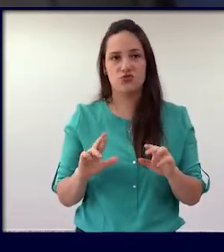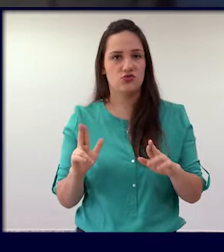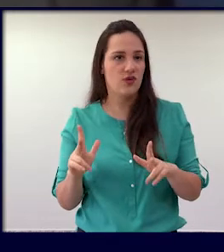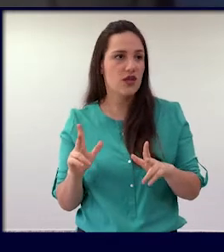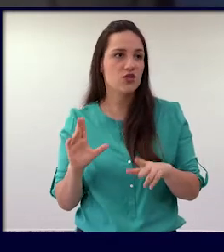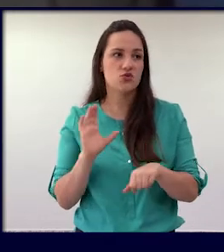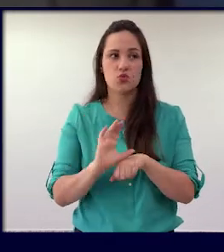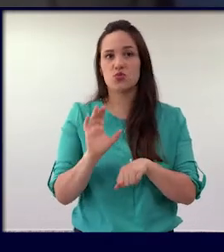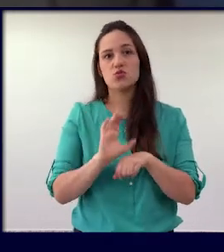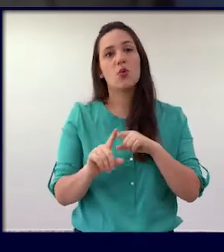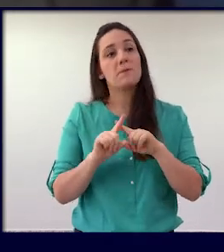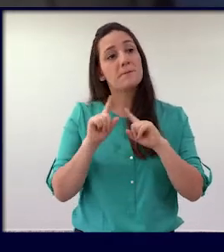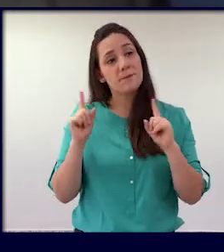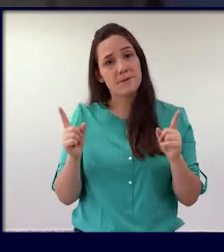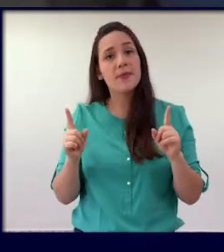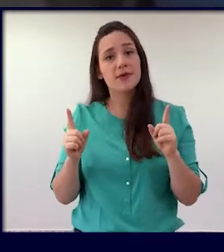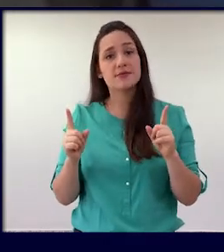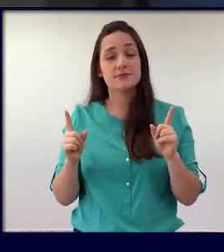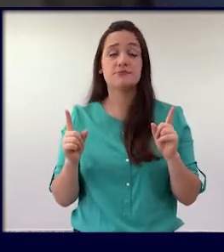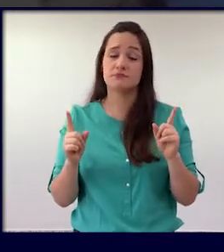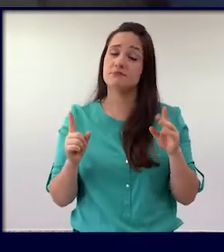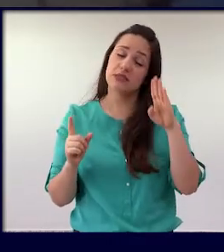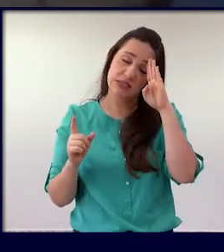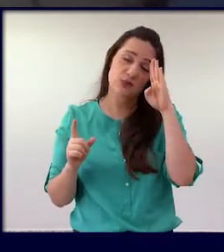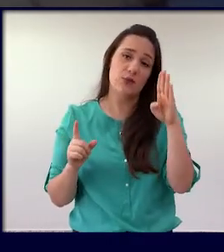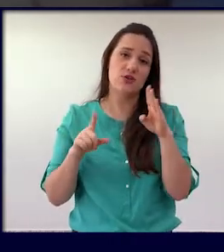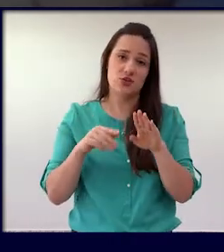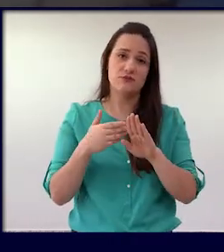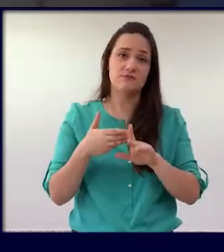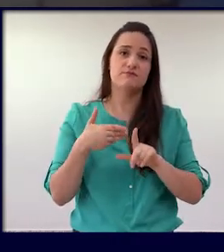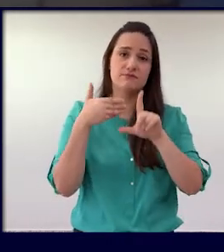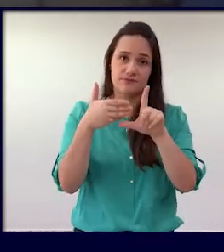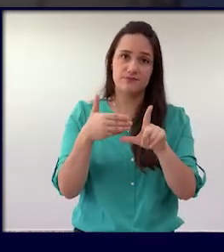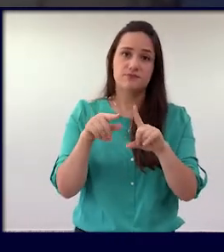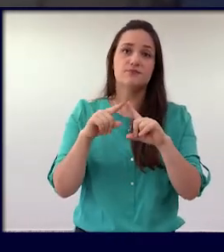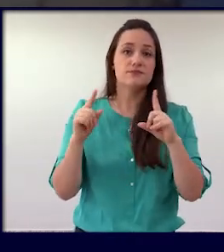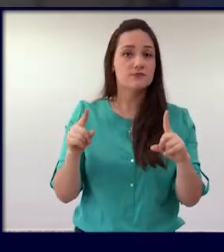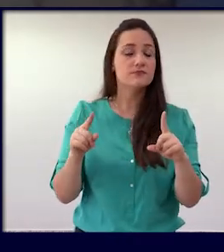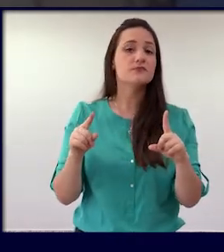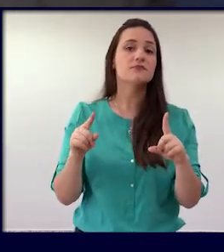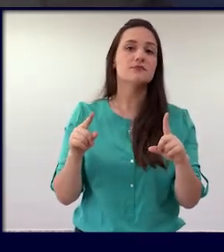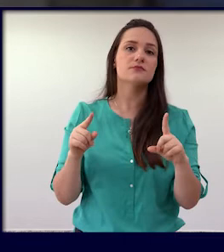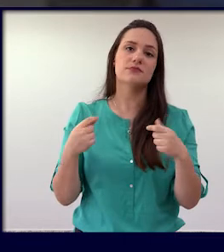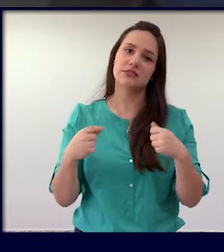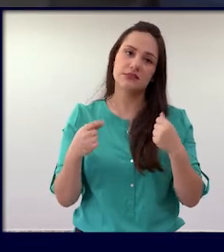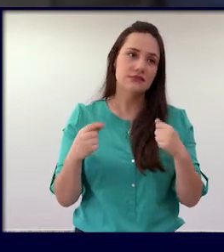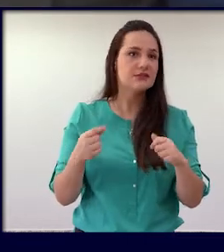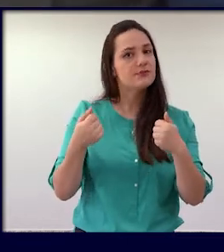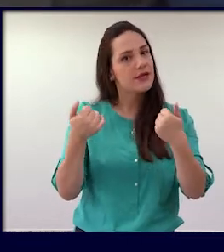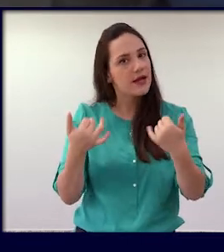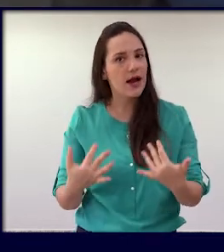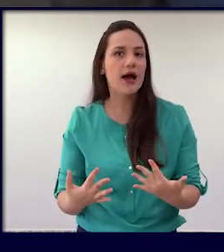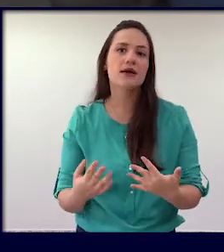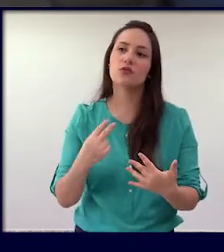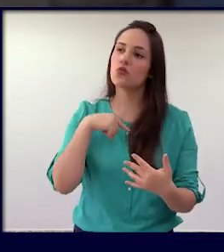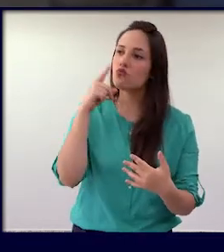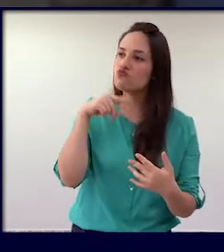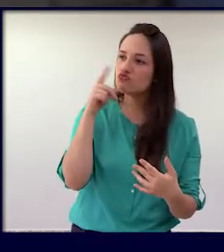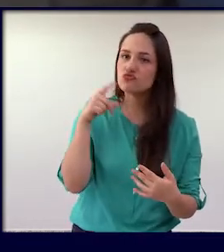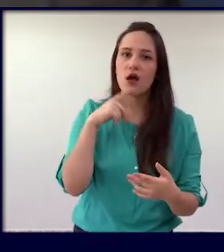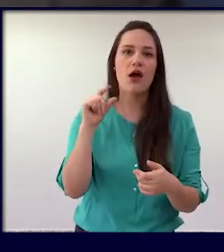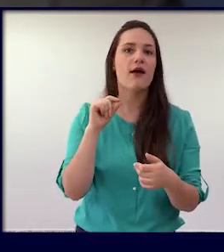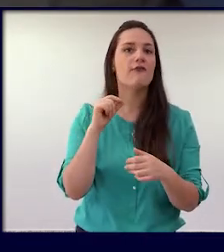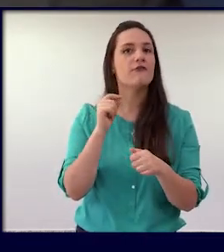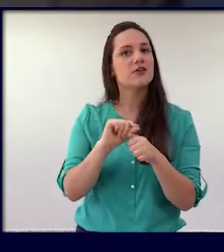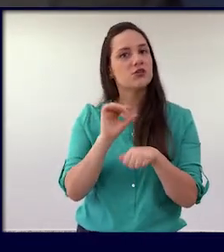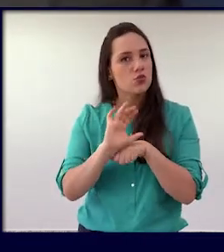feita de uma outra forma mais direta, mas aí vai depender de uma situação